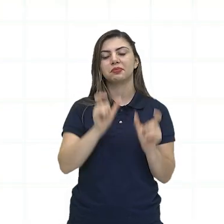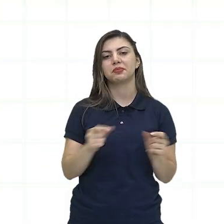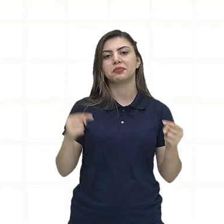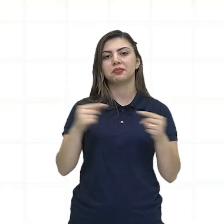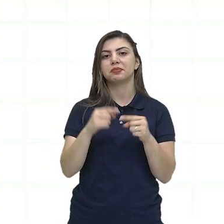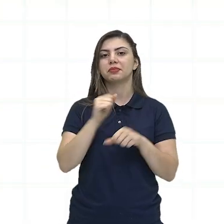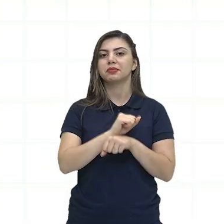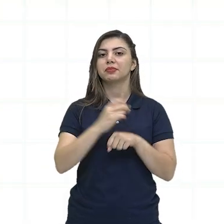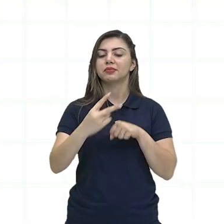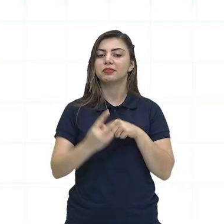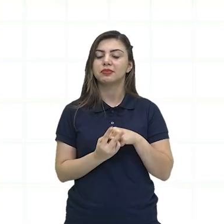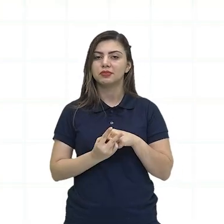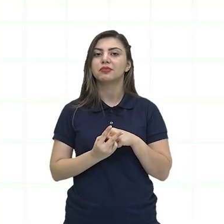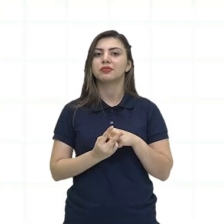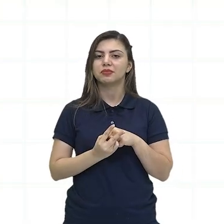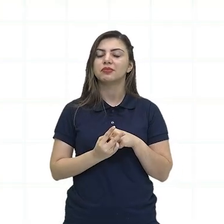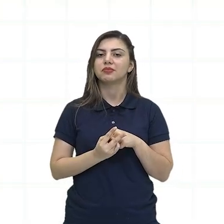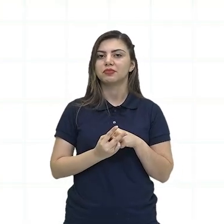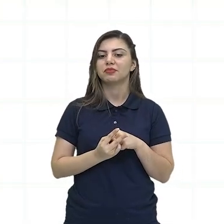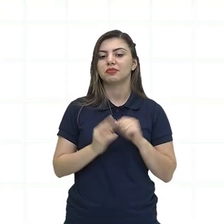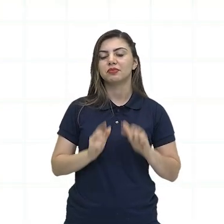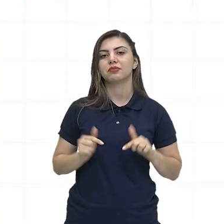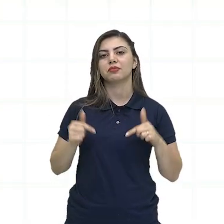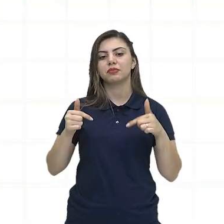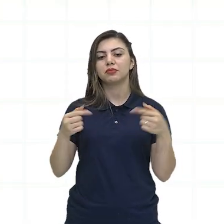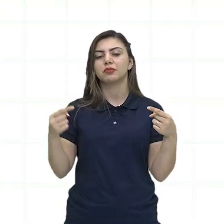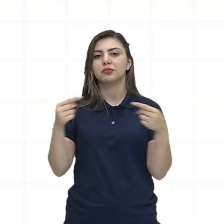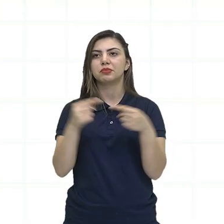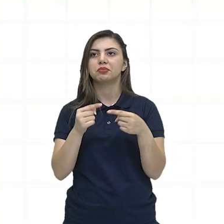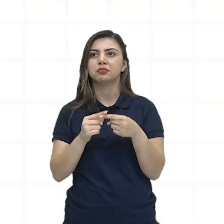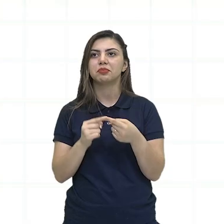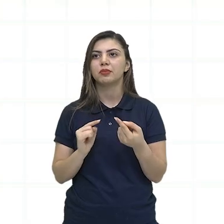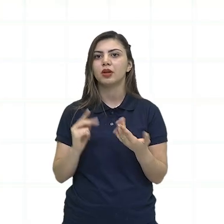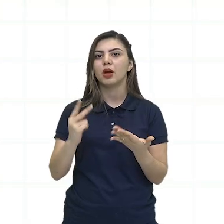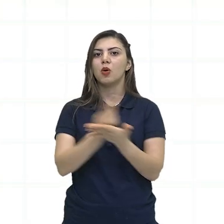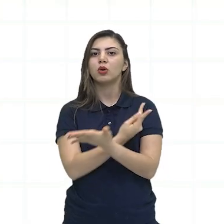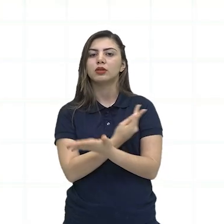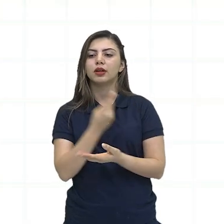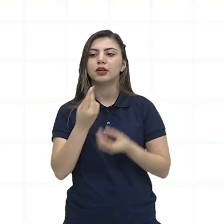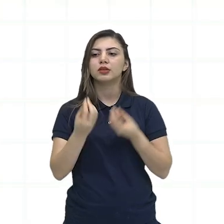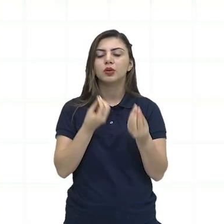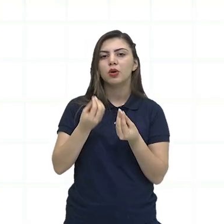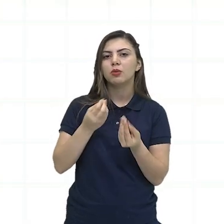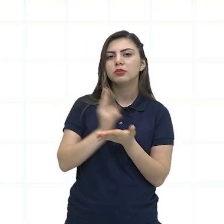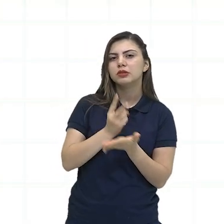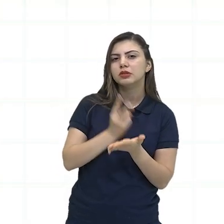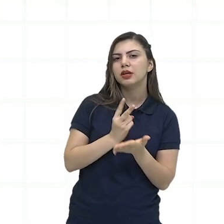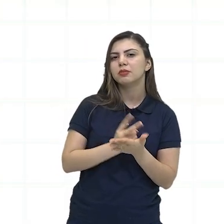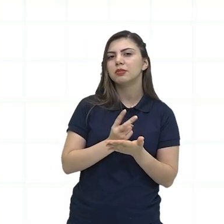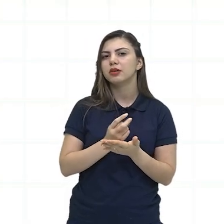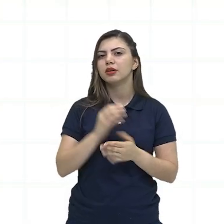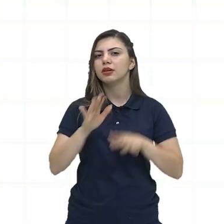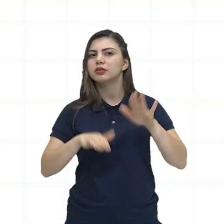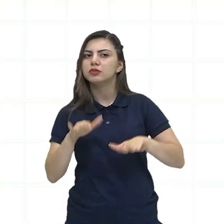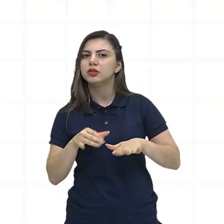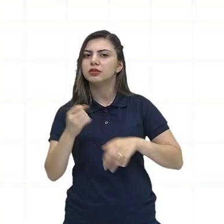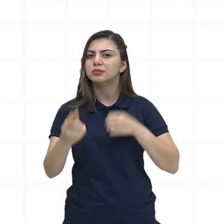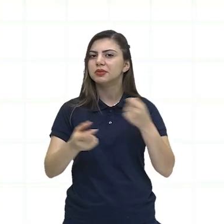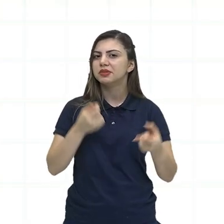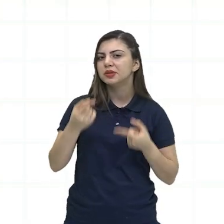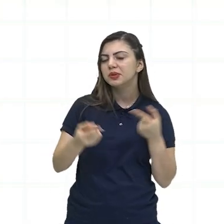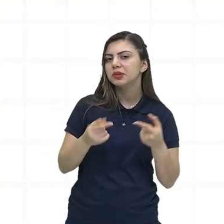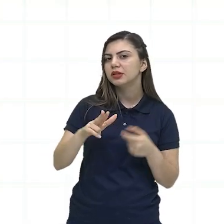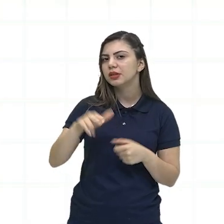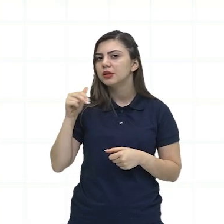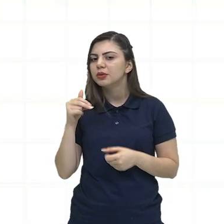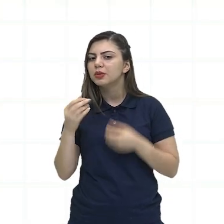frequência que, como o próprio nome já diz, são utilizados para descrever com que frequência alguém pratica alguma ação, né?